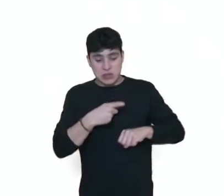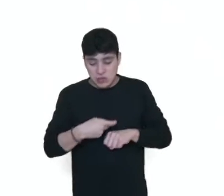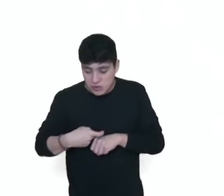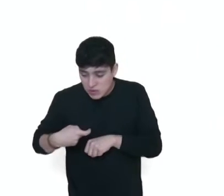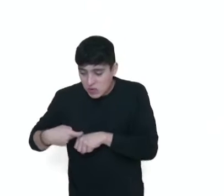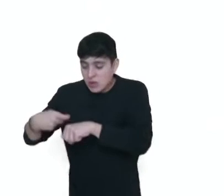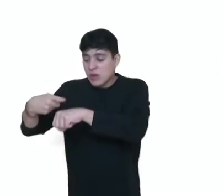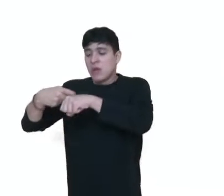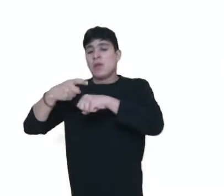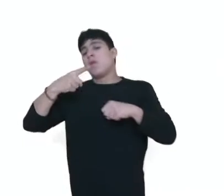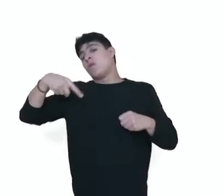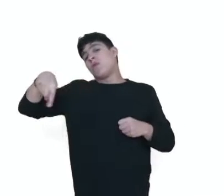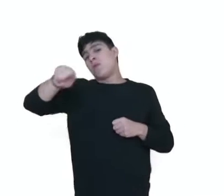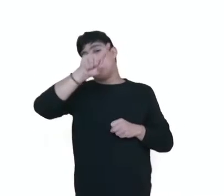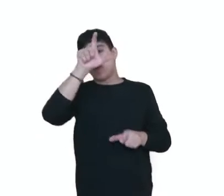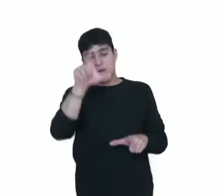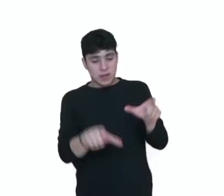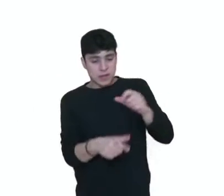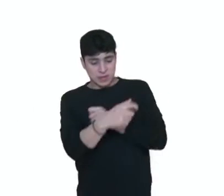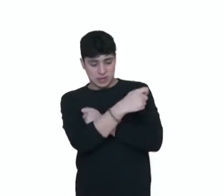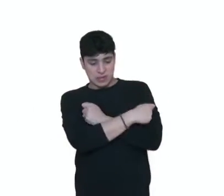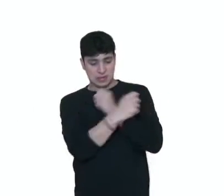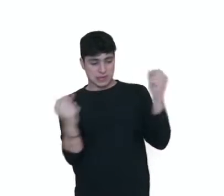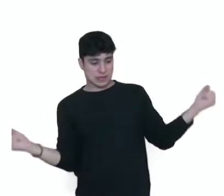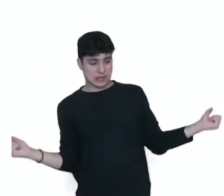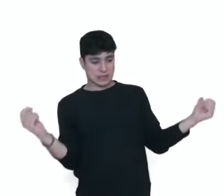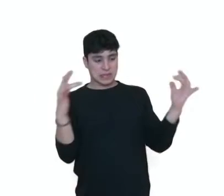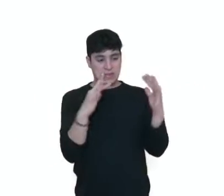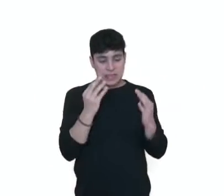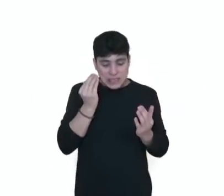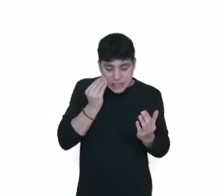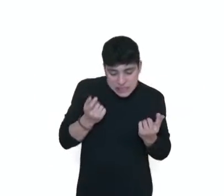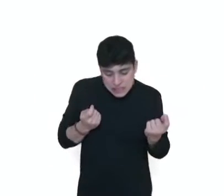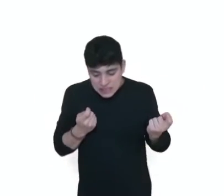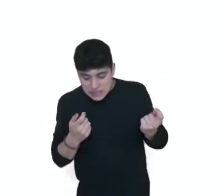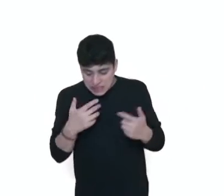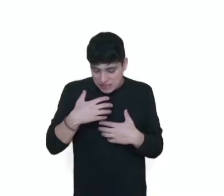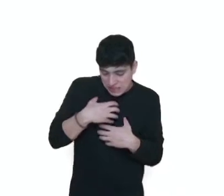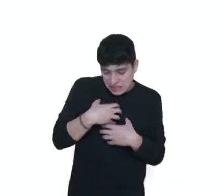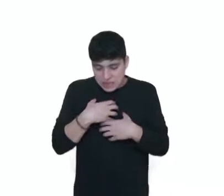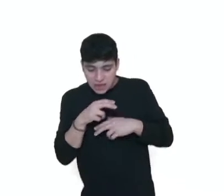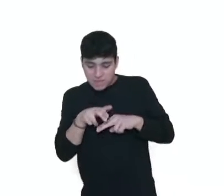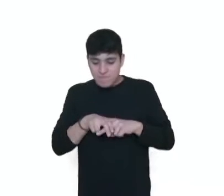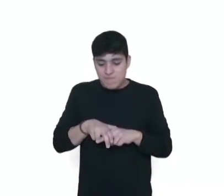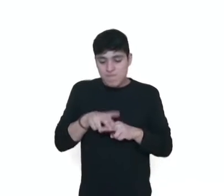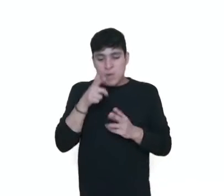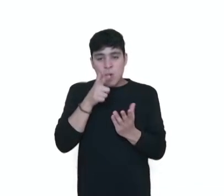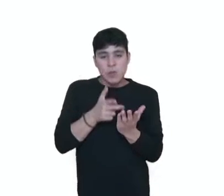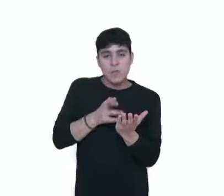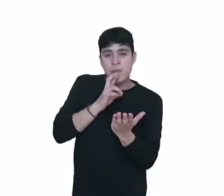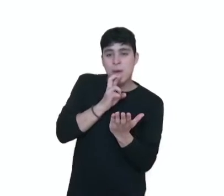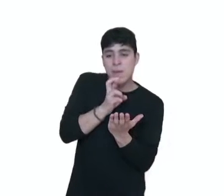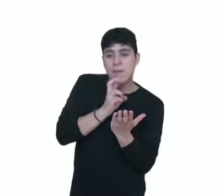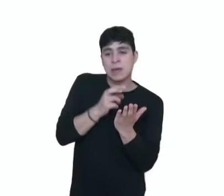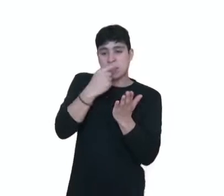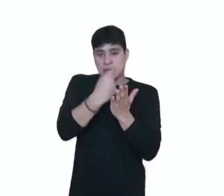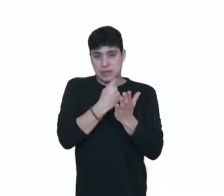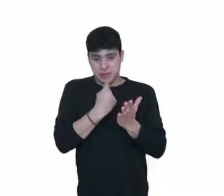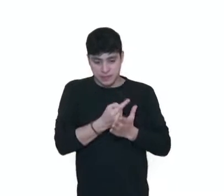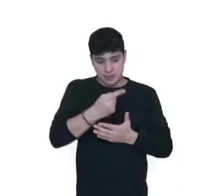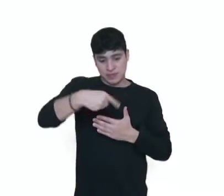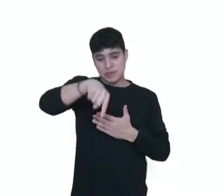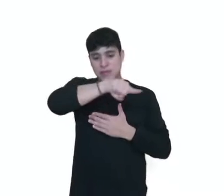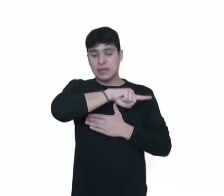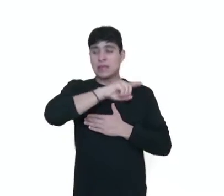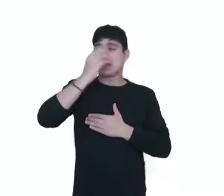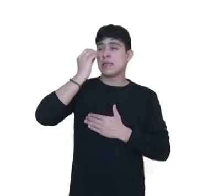estádio, os milhares de estudantes tentavam encontrar uma posição confortável para responderem às questões, buscando se